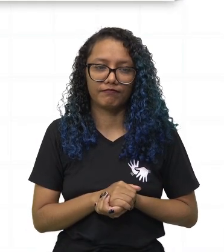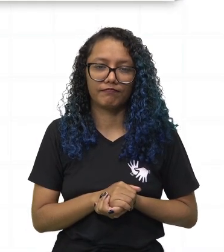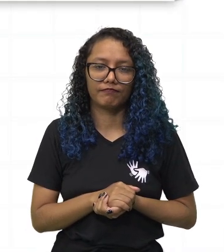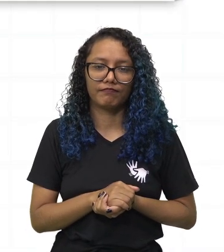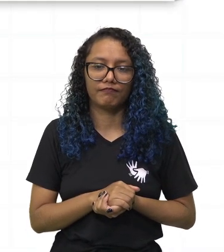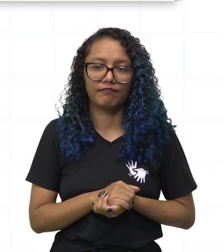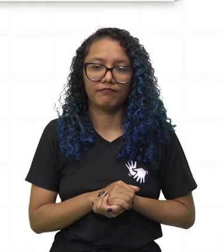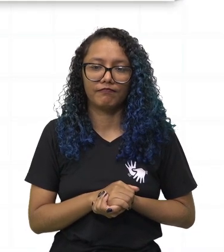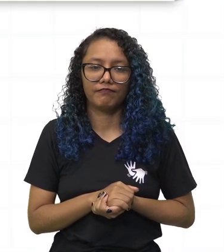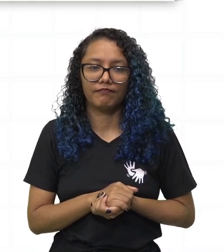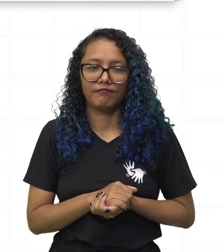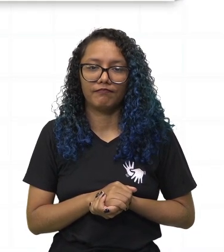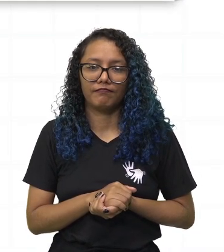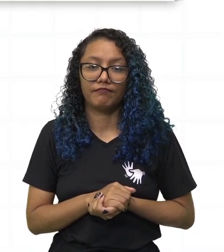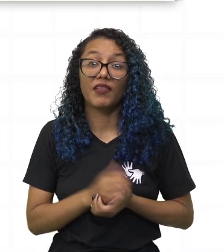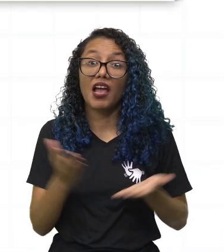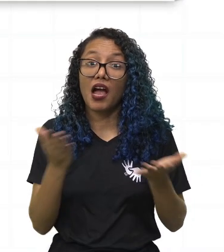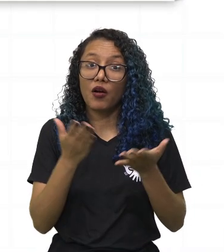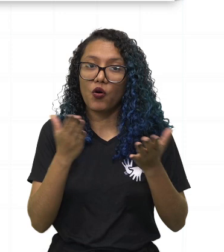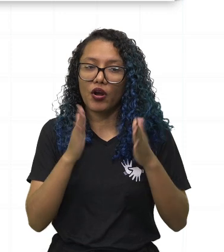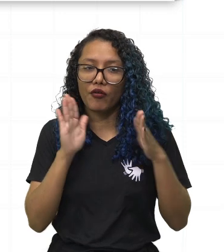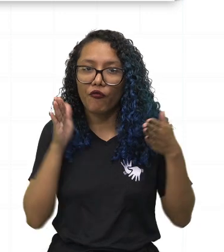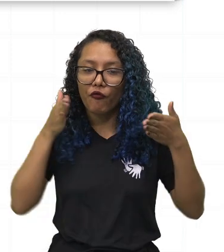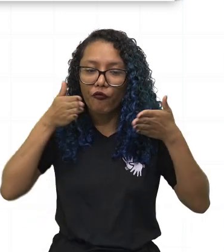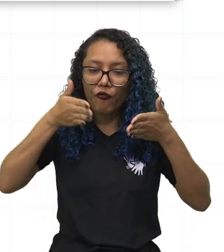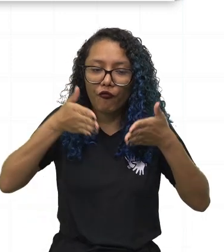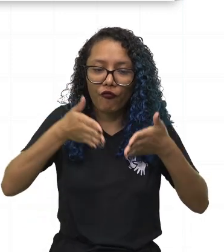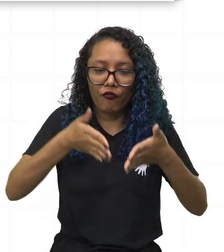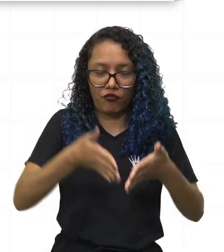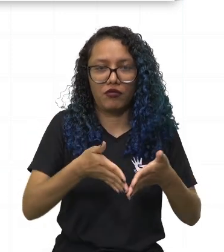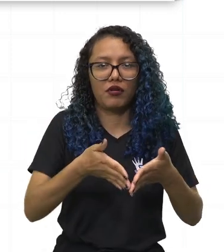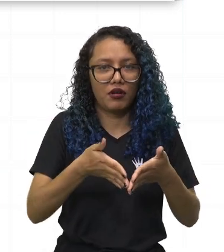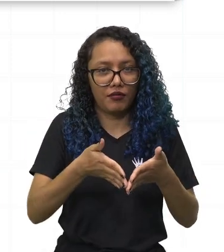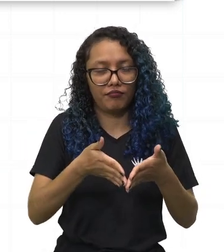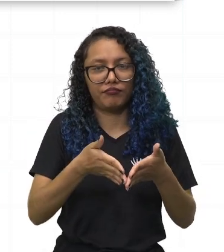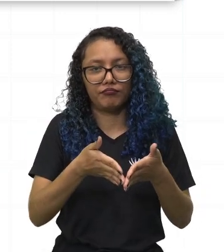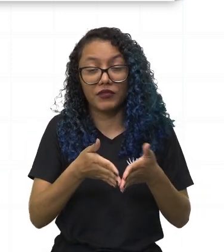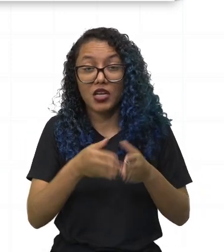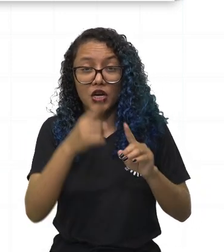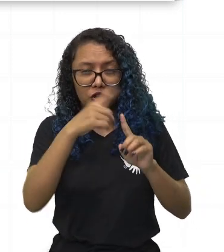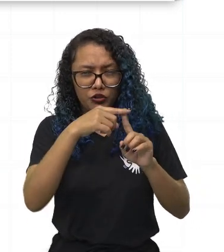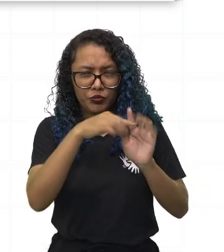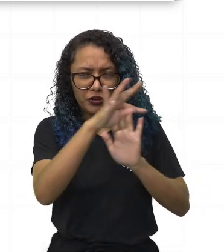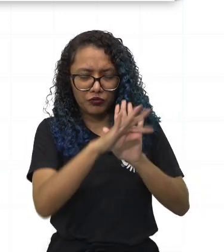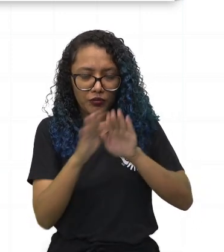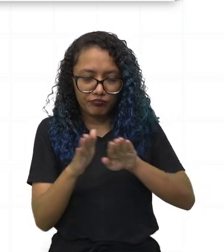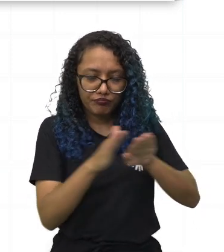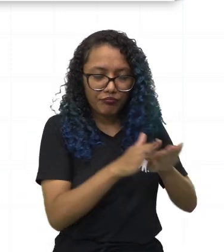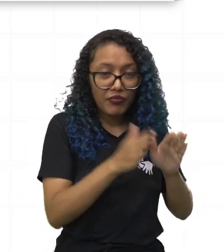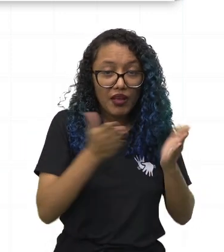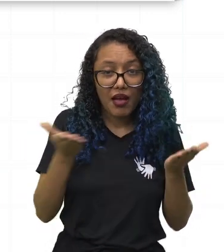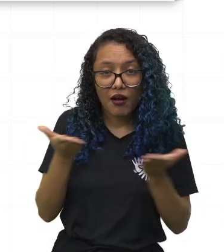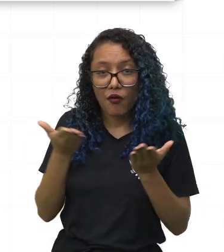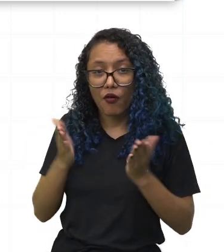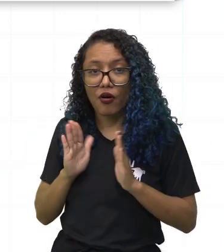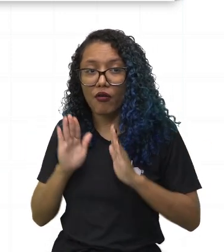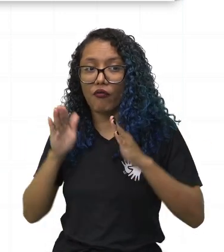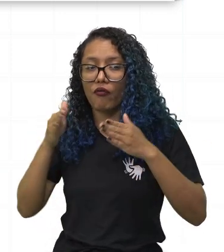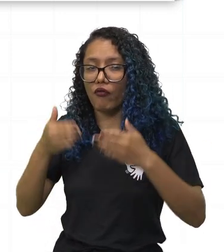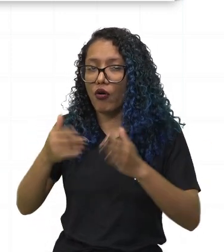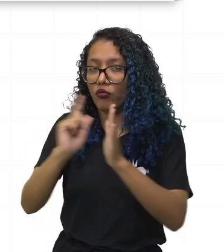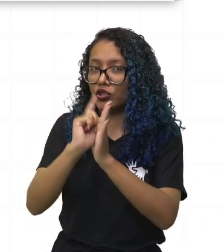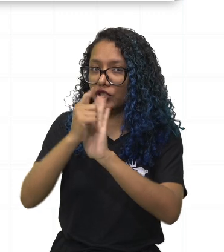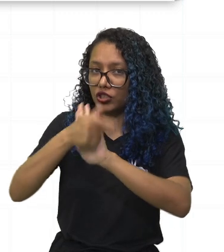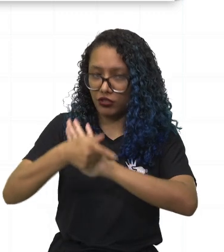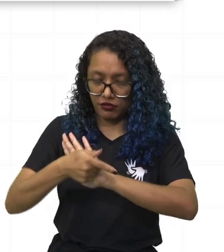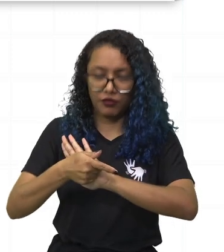agora a gente vai o quê? Restringir um pouco mais. A gente saiu dos tipos textuais e nós vamos entrar agora nos gêneros